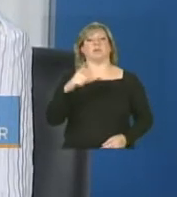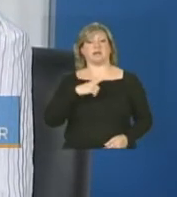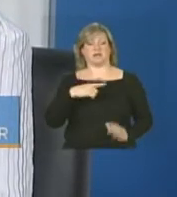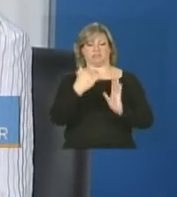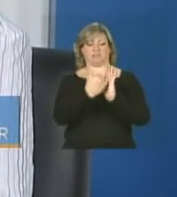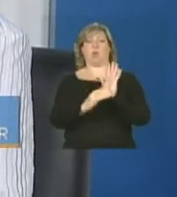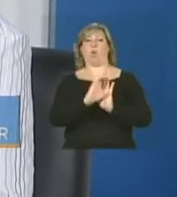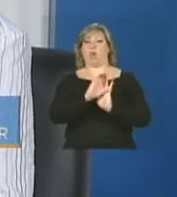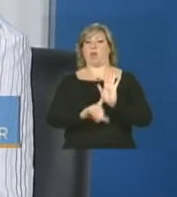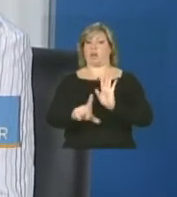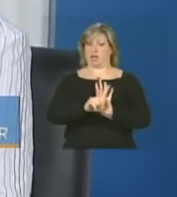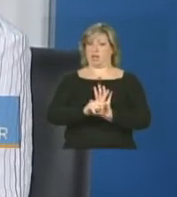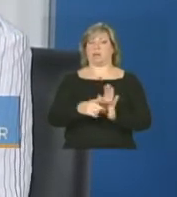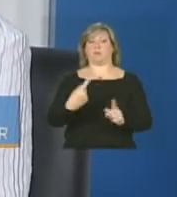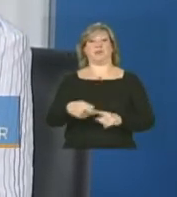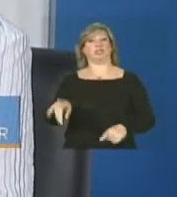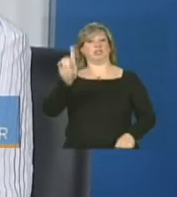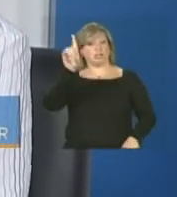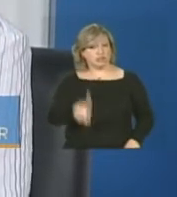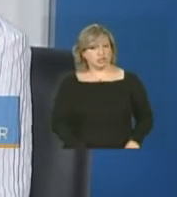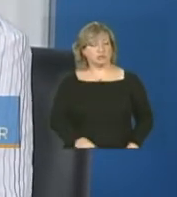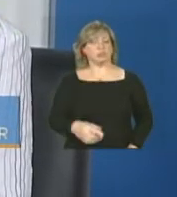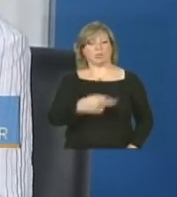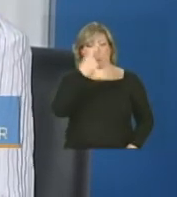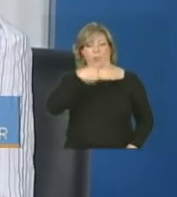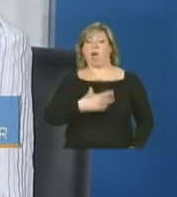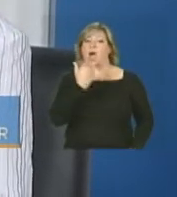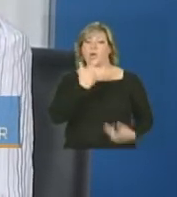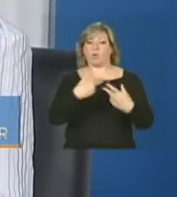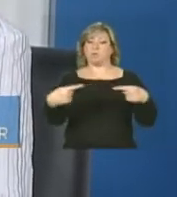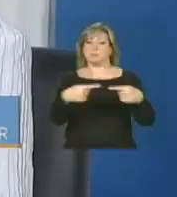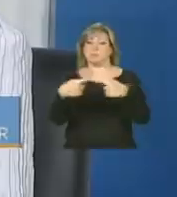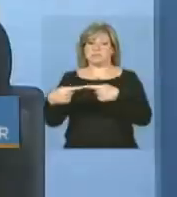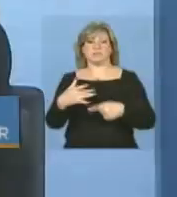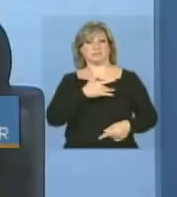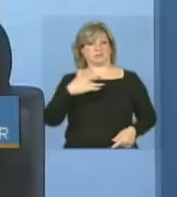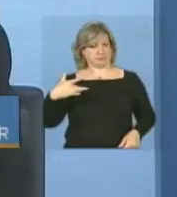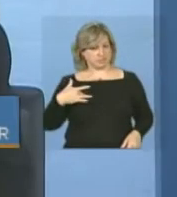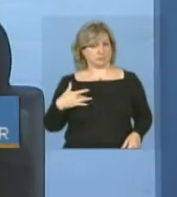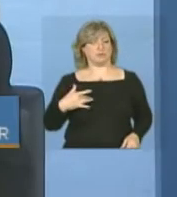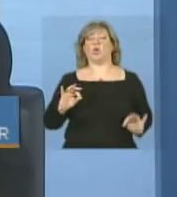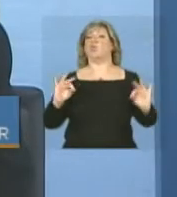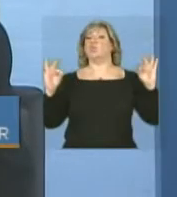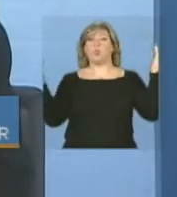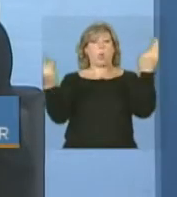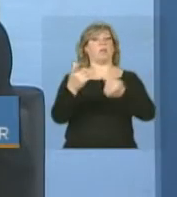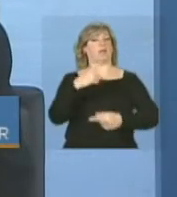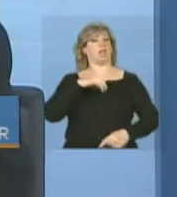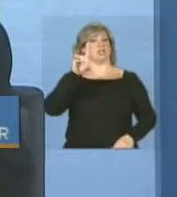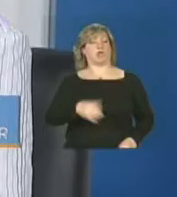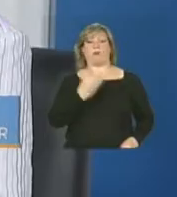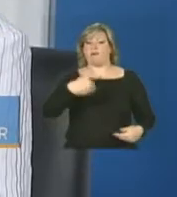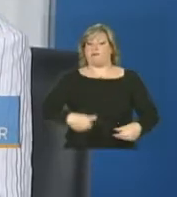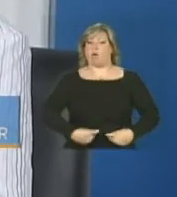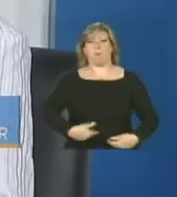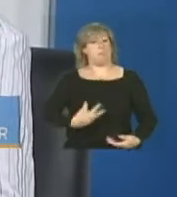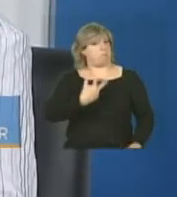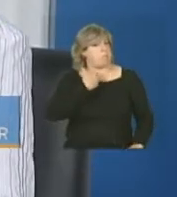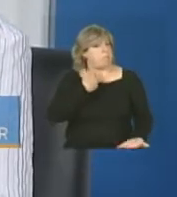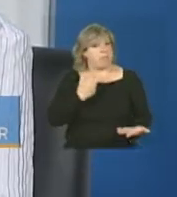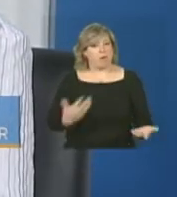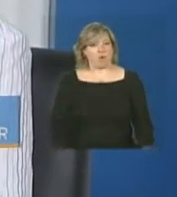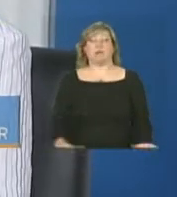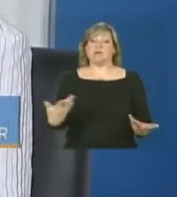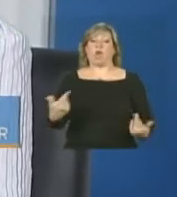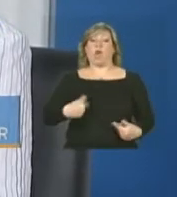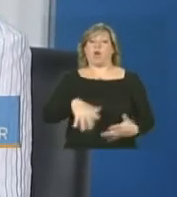na Constituição, que é o direito humano à alimentação adequada e saudável. Todos têm direito. Né? E nós